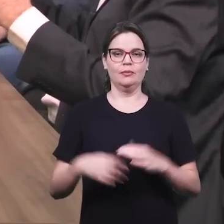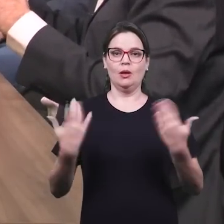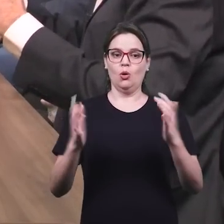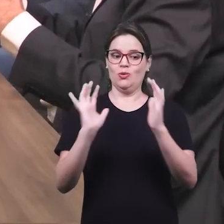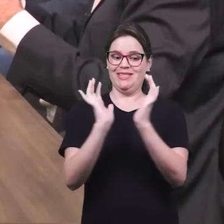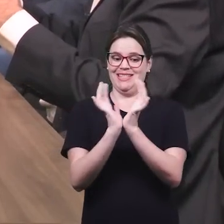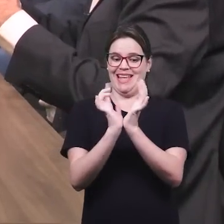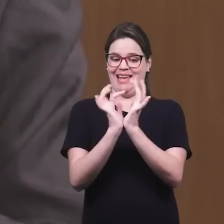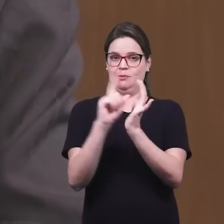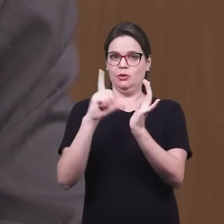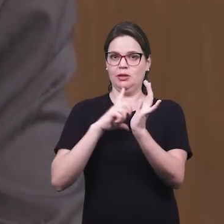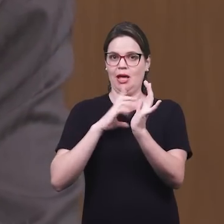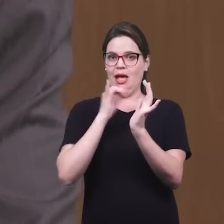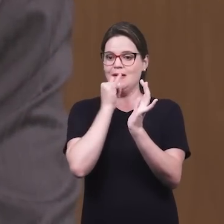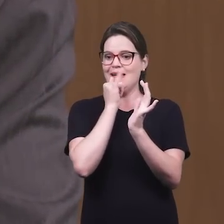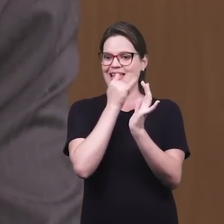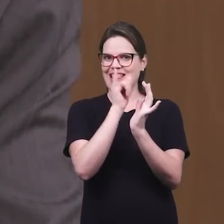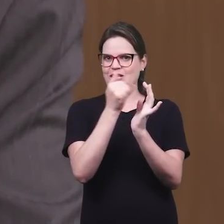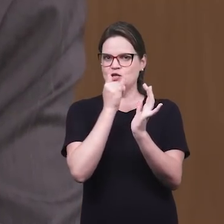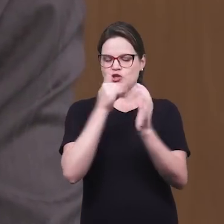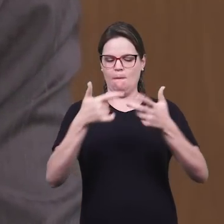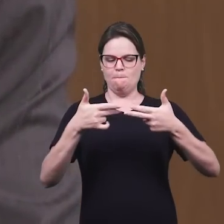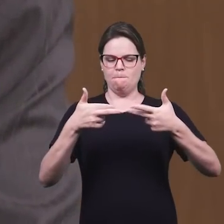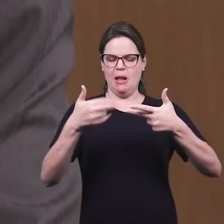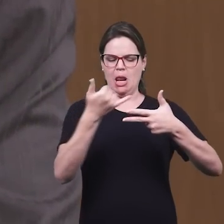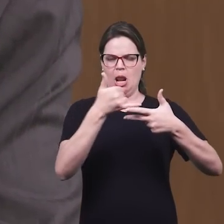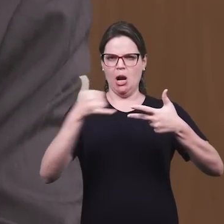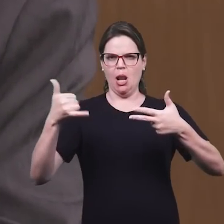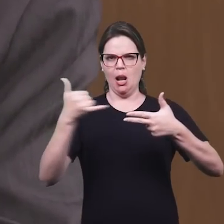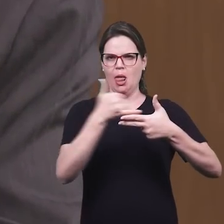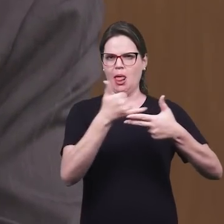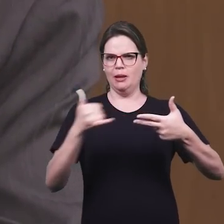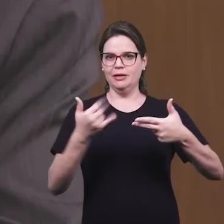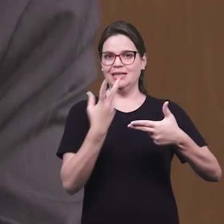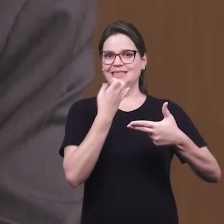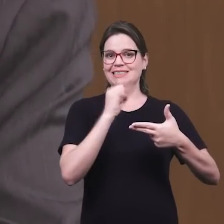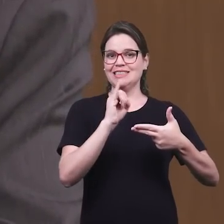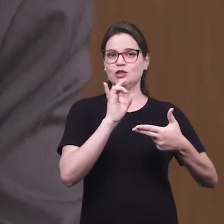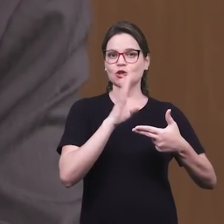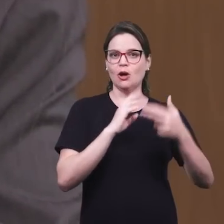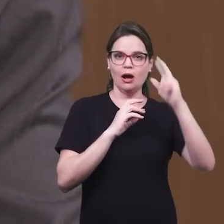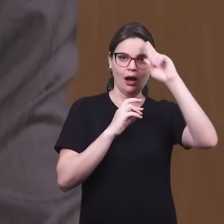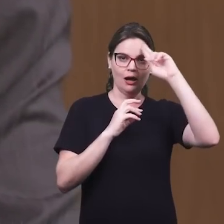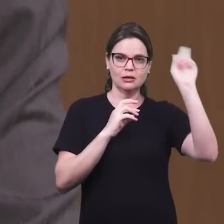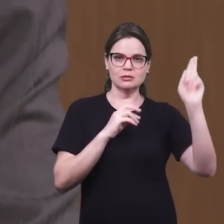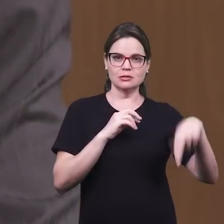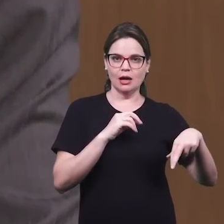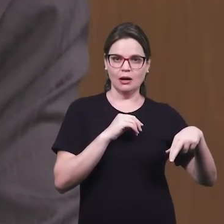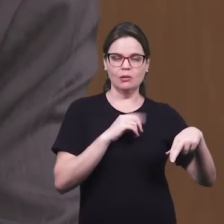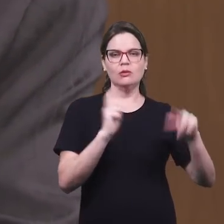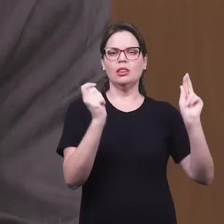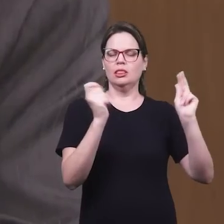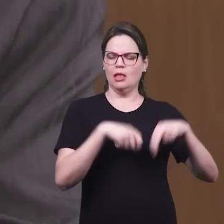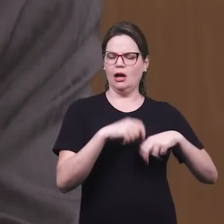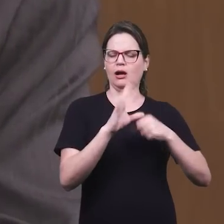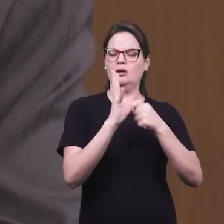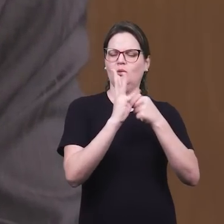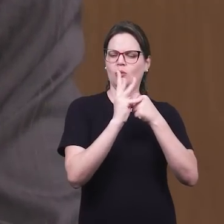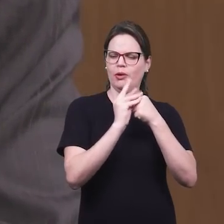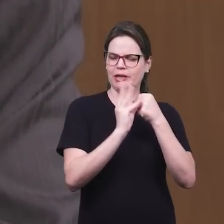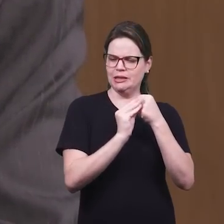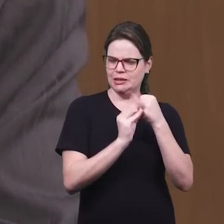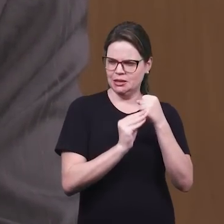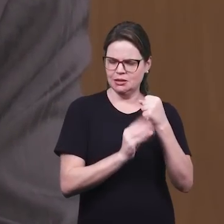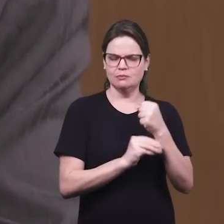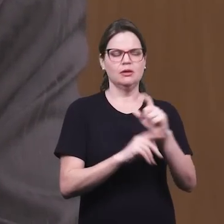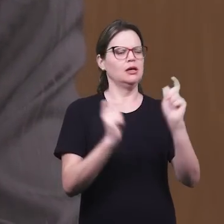essa energia, se for apenas pela razão, o homem consegue alcançar conhecimento, vai rompendo